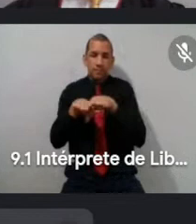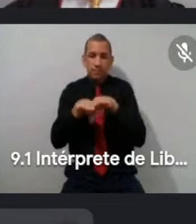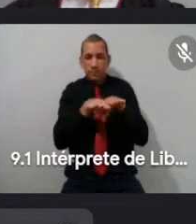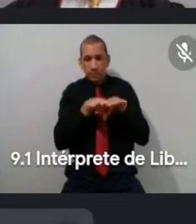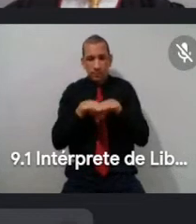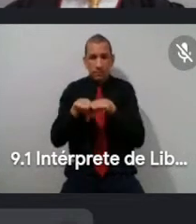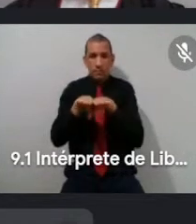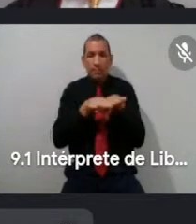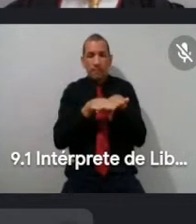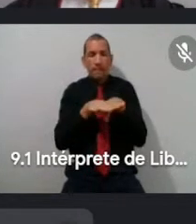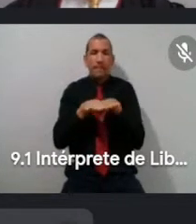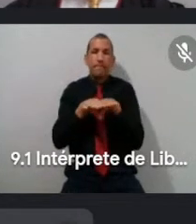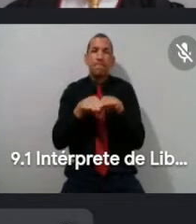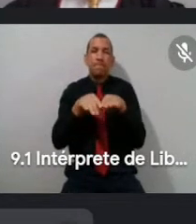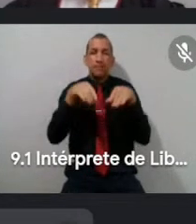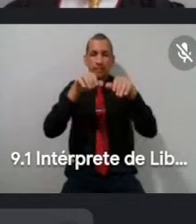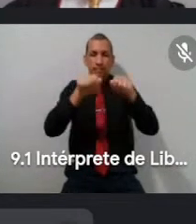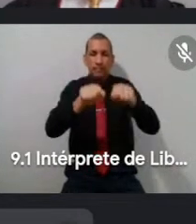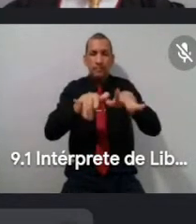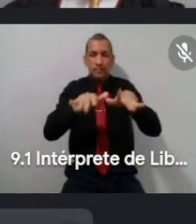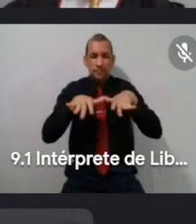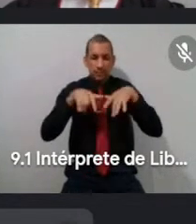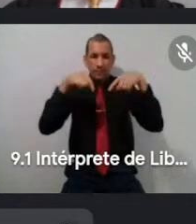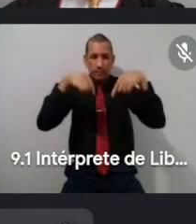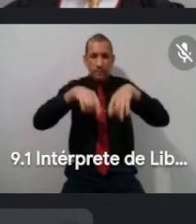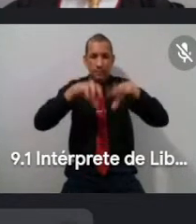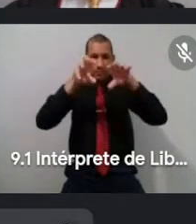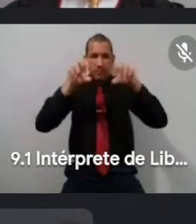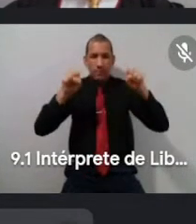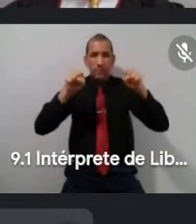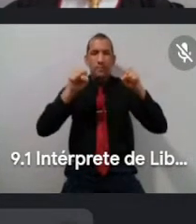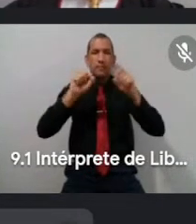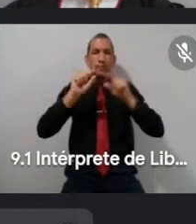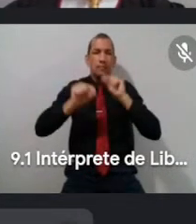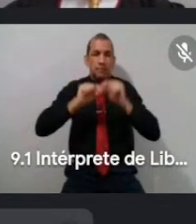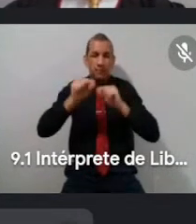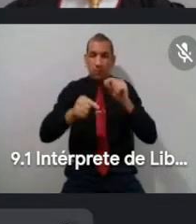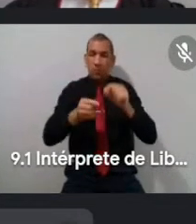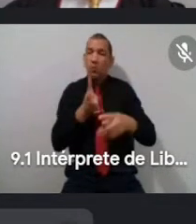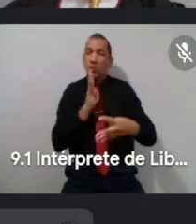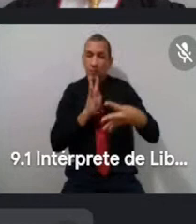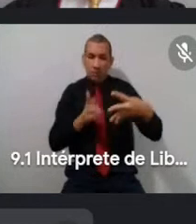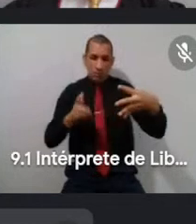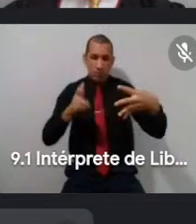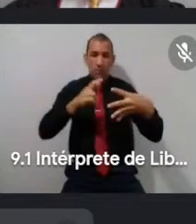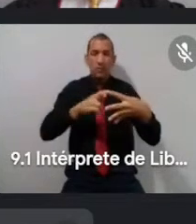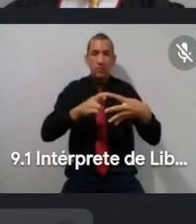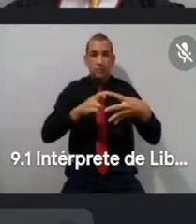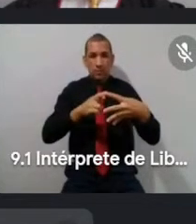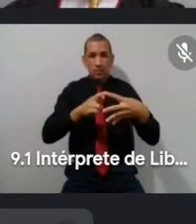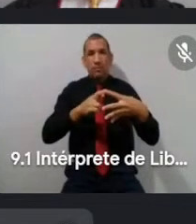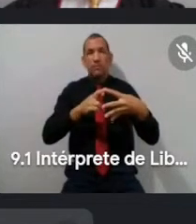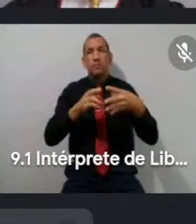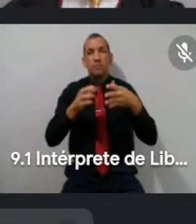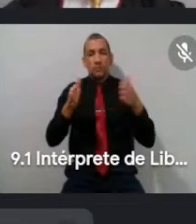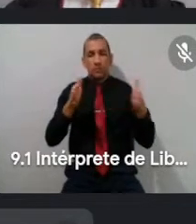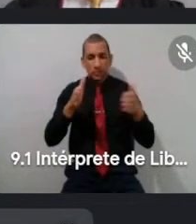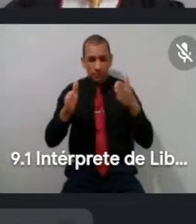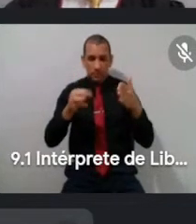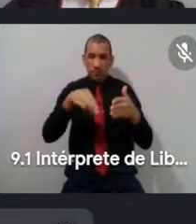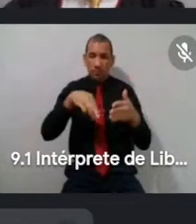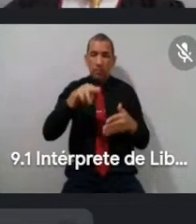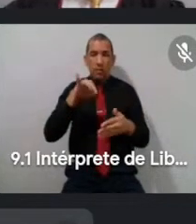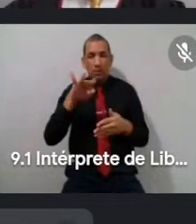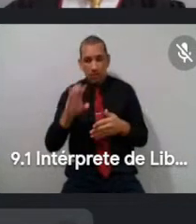unidade acordo e voto no sentido de conhecer do recurso ou se próprio tempestivo e no